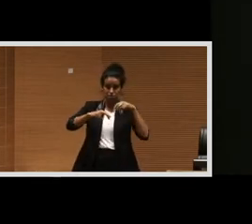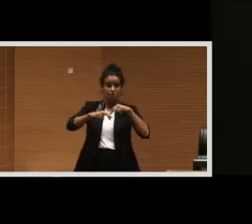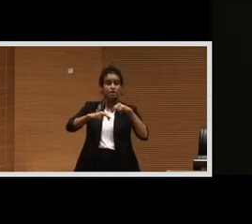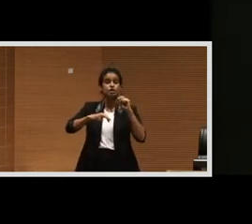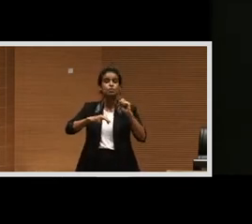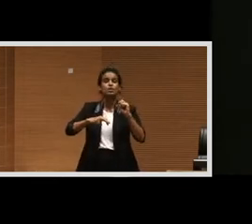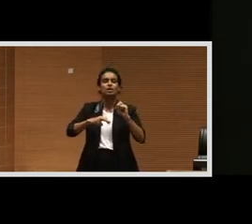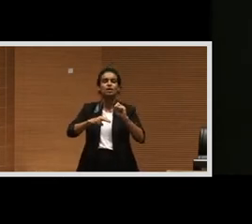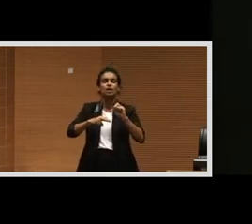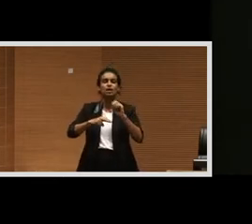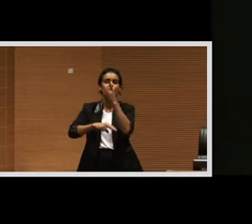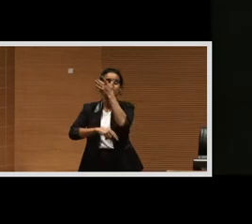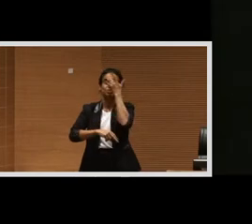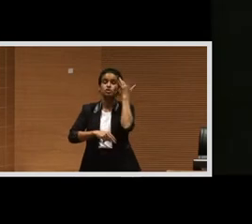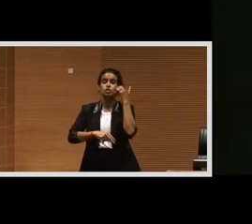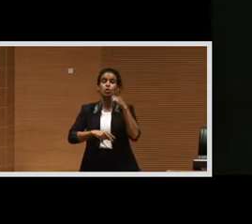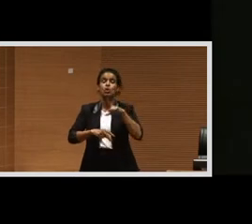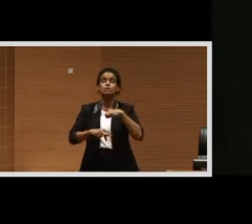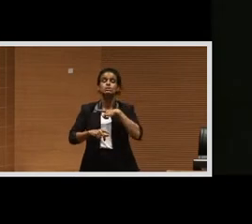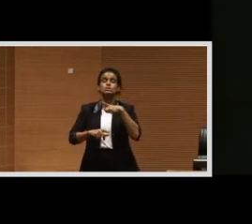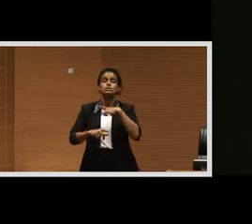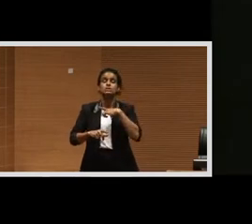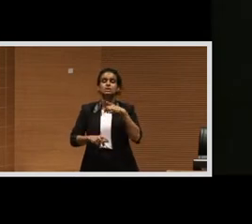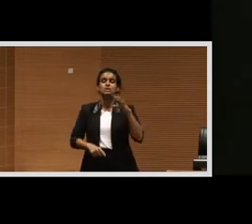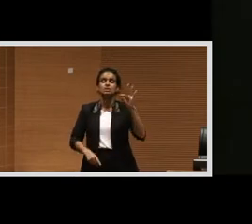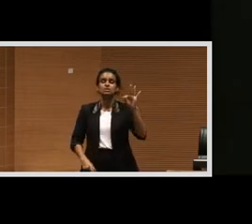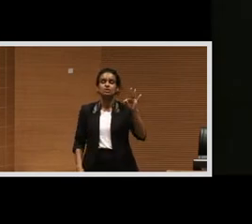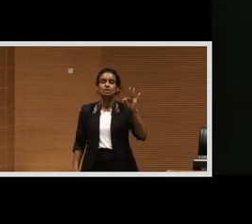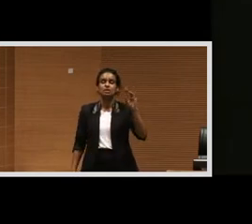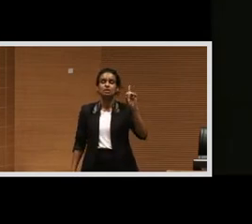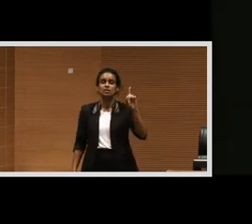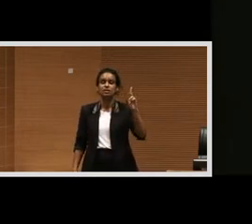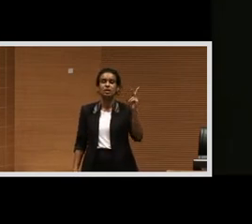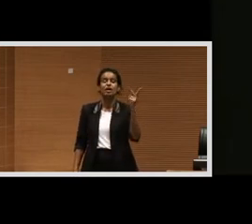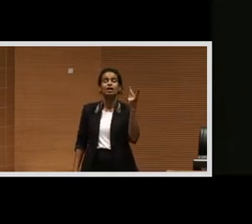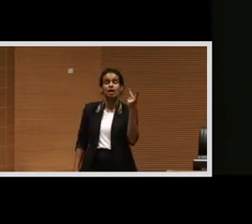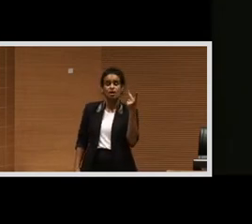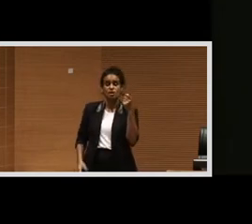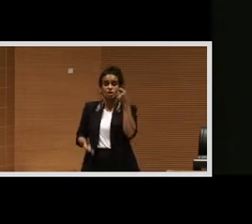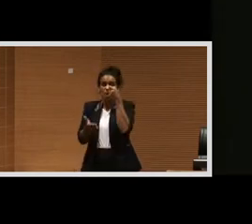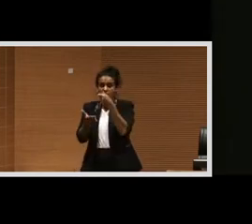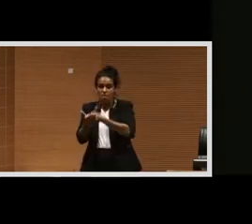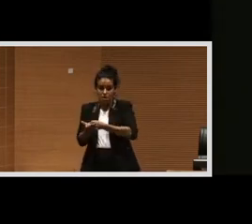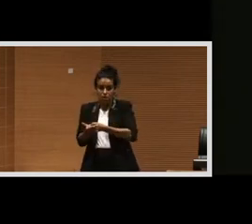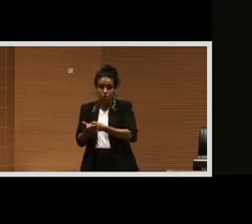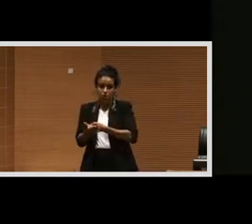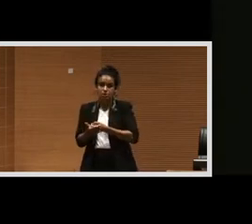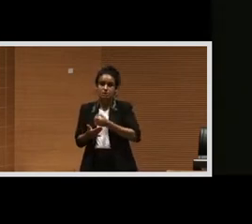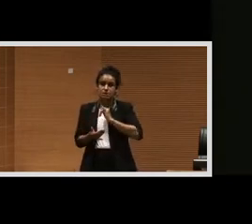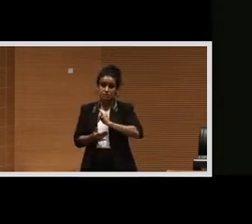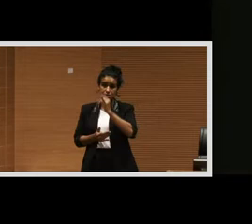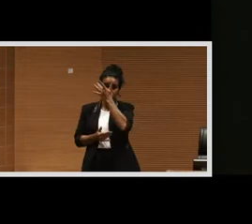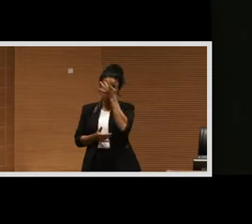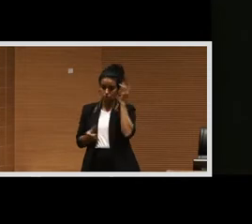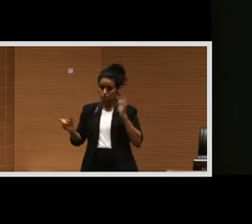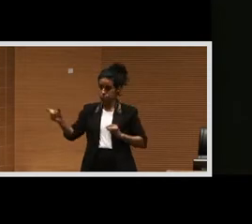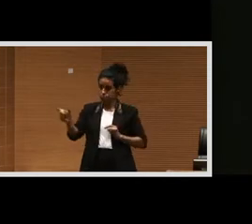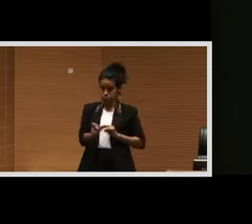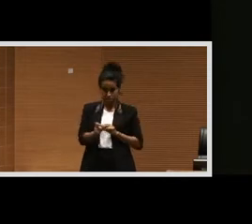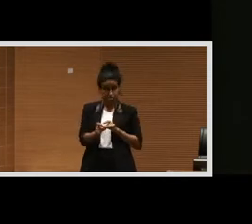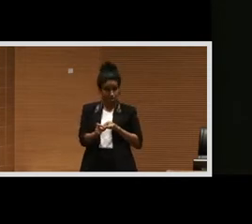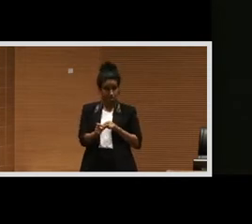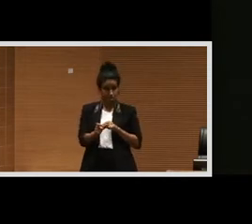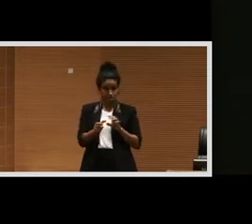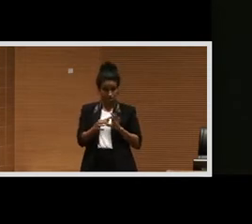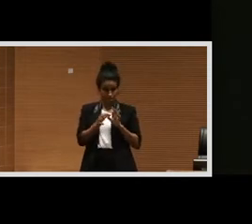tchana. E obrigando que, para tirar a habilitação em motociclista,